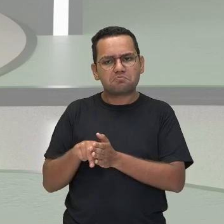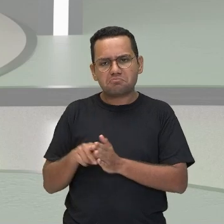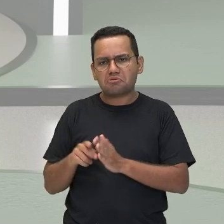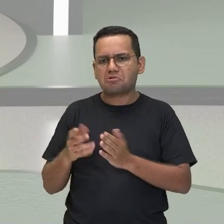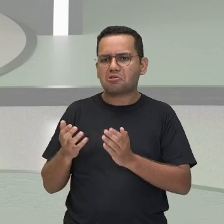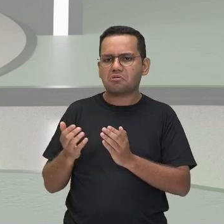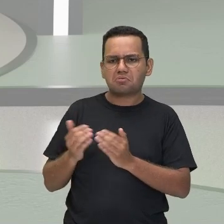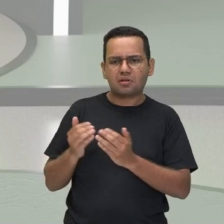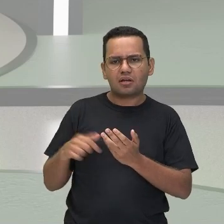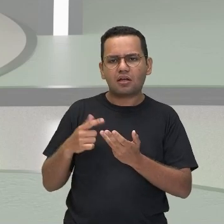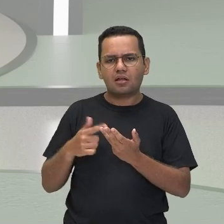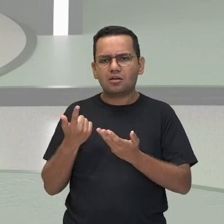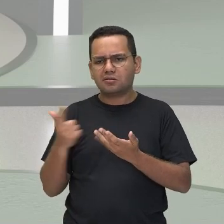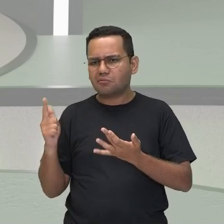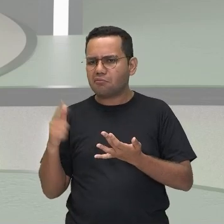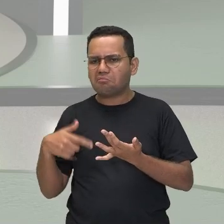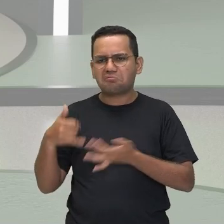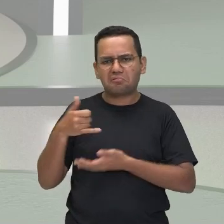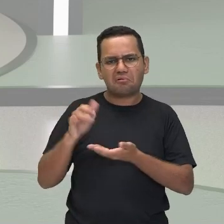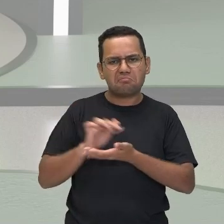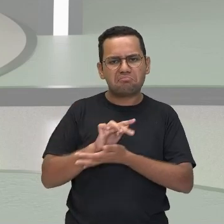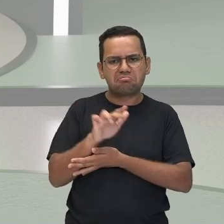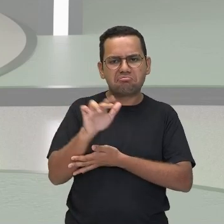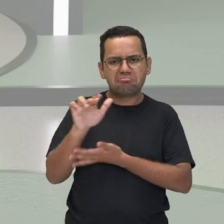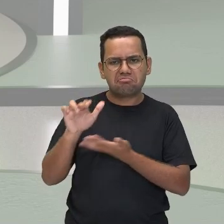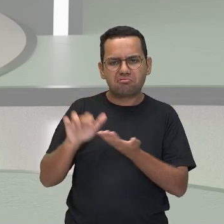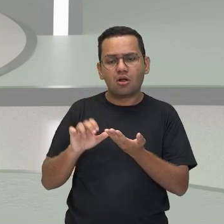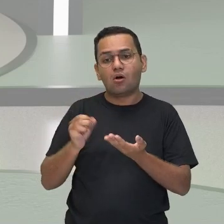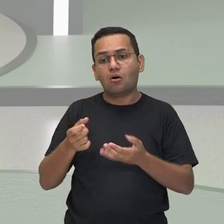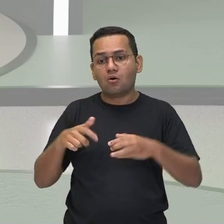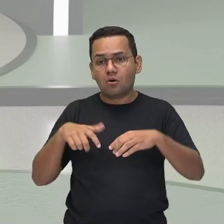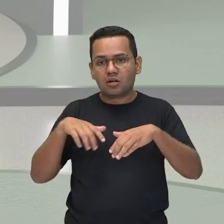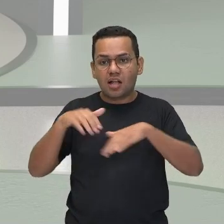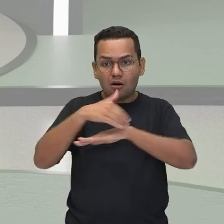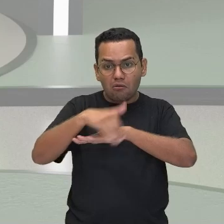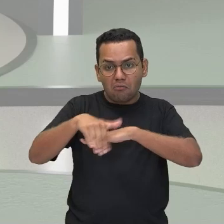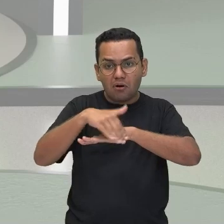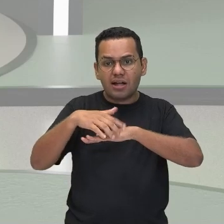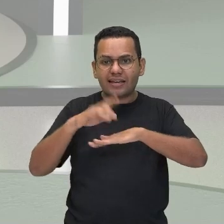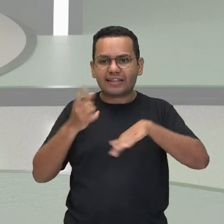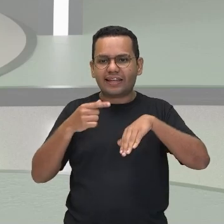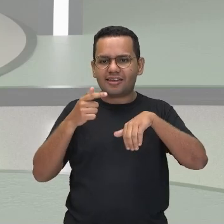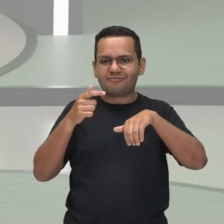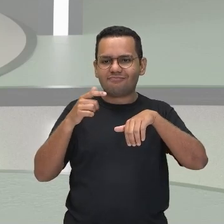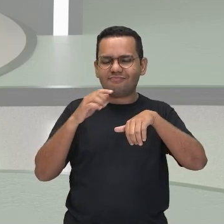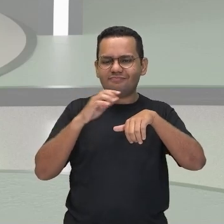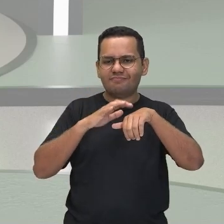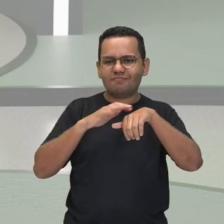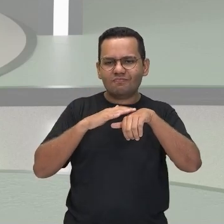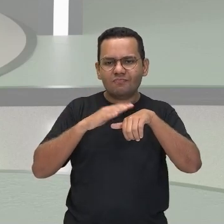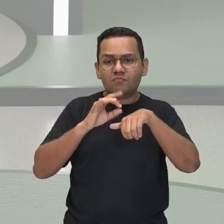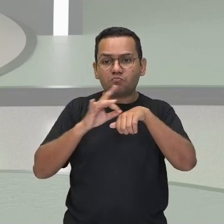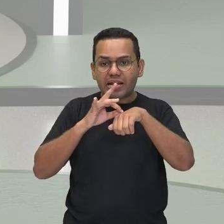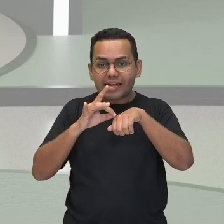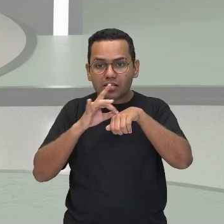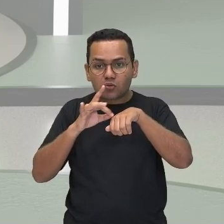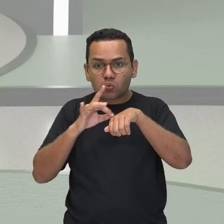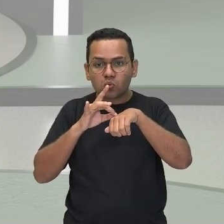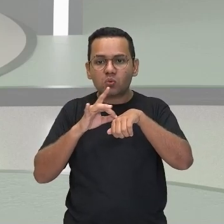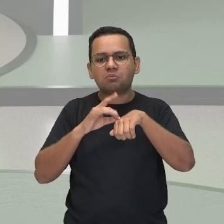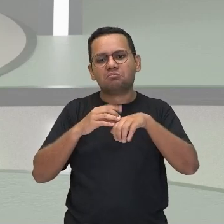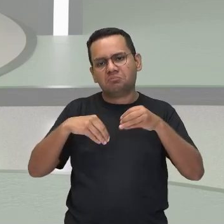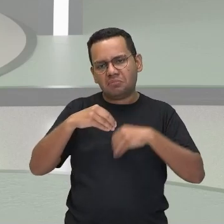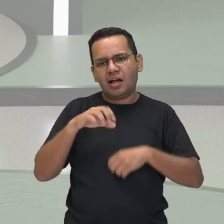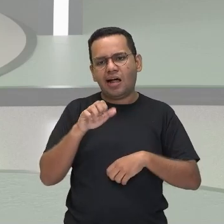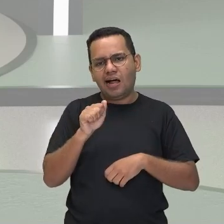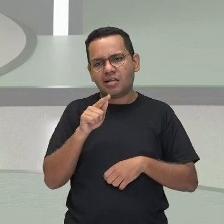óleo lubrificante, tá? Do asfalto, de elementos que estão presentes no nosso dia a dia e que passam por esse processo,